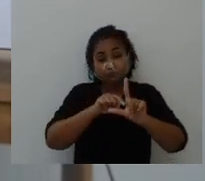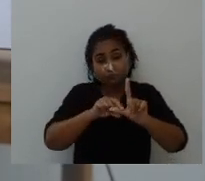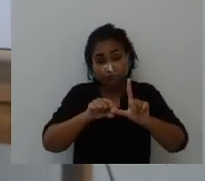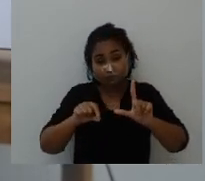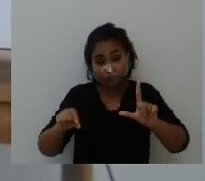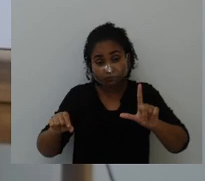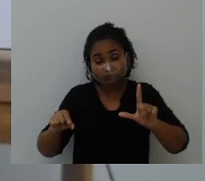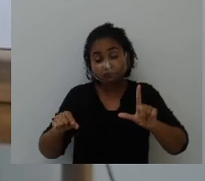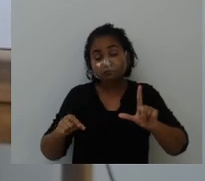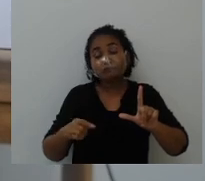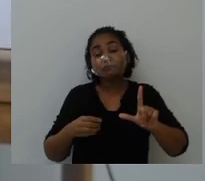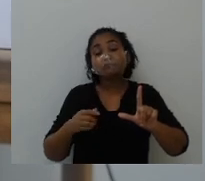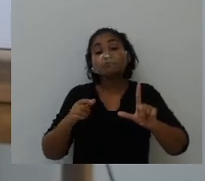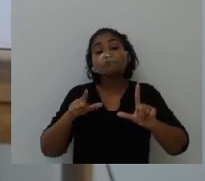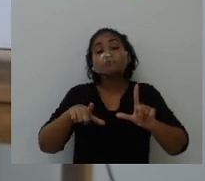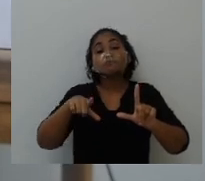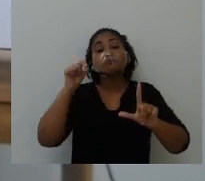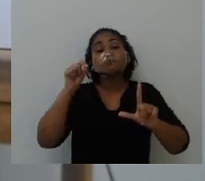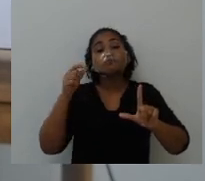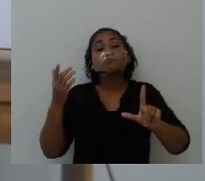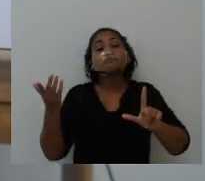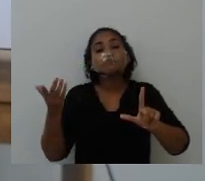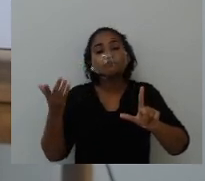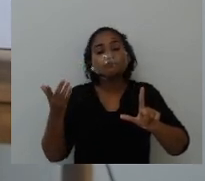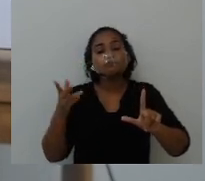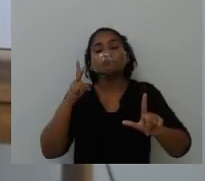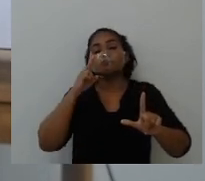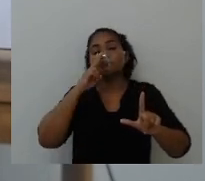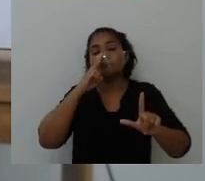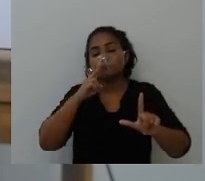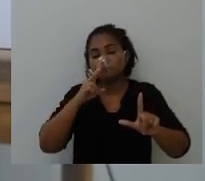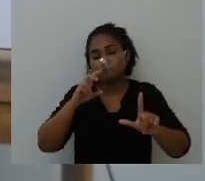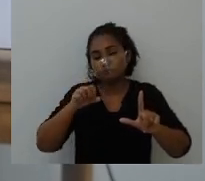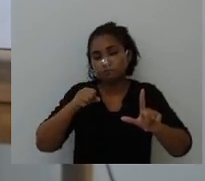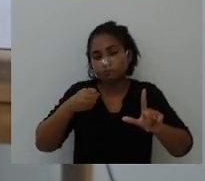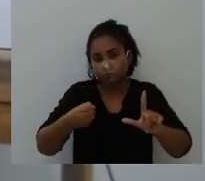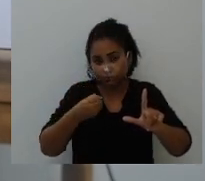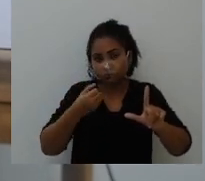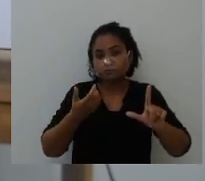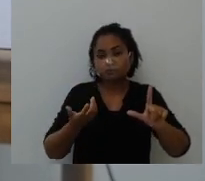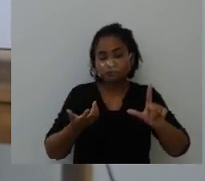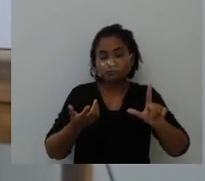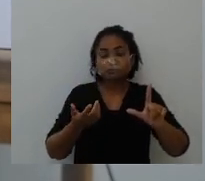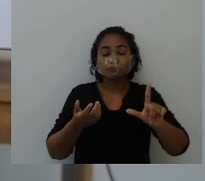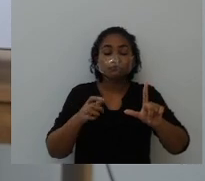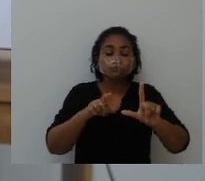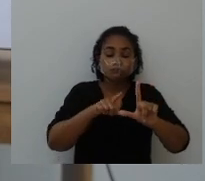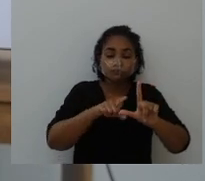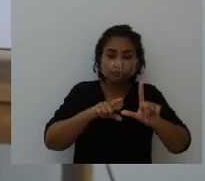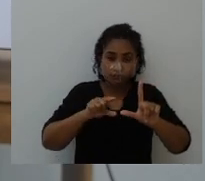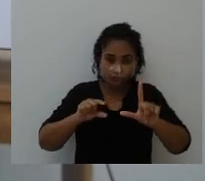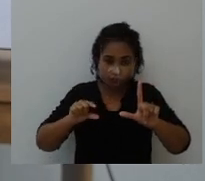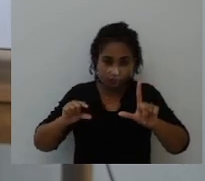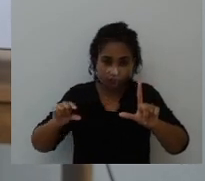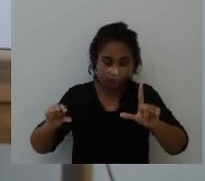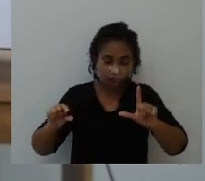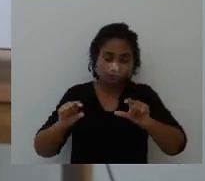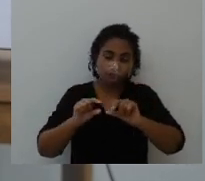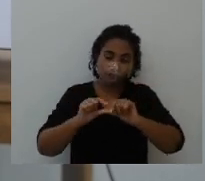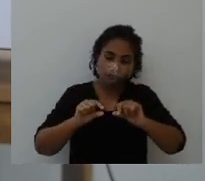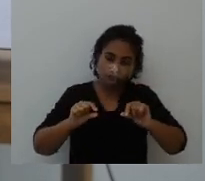elas são retiradas de onde? De onde? Da força que você decompôs. Então, você vai pegar